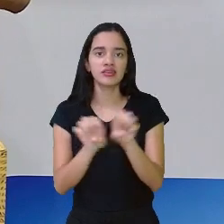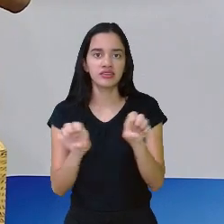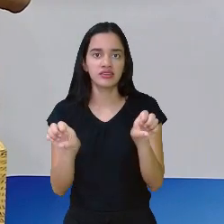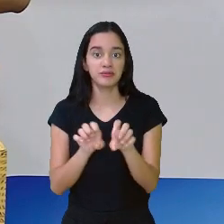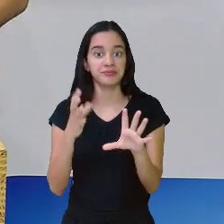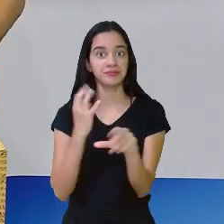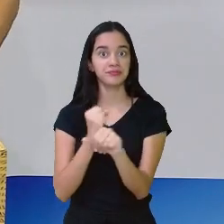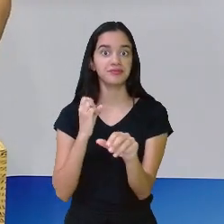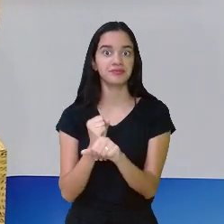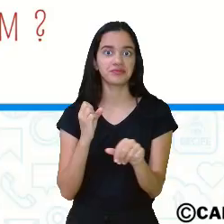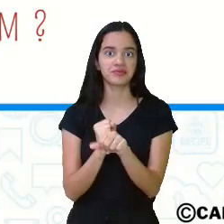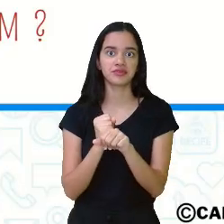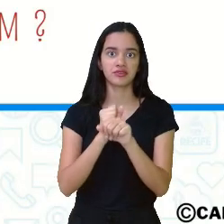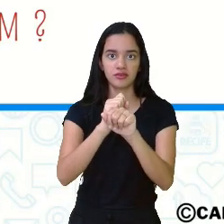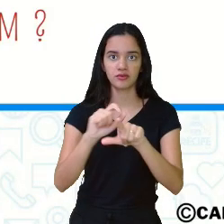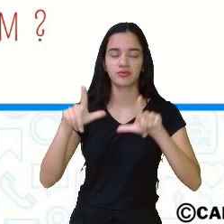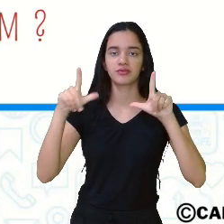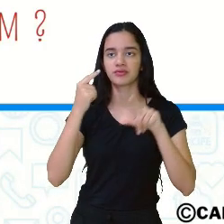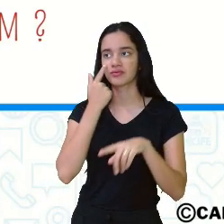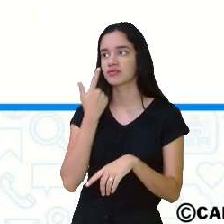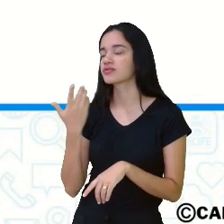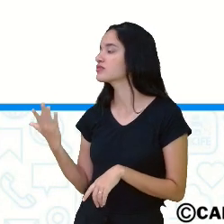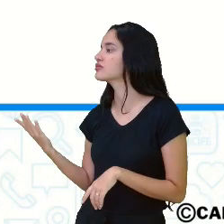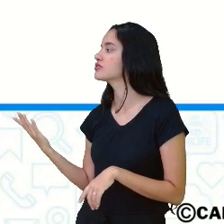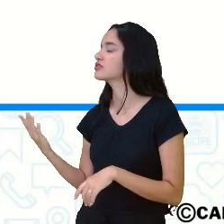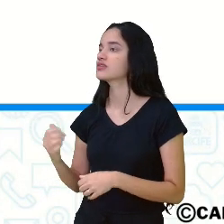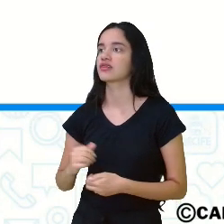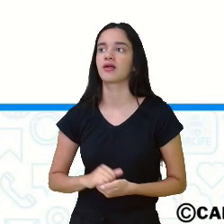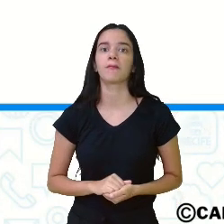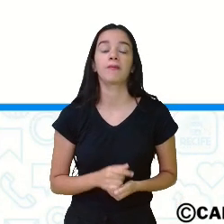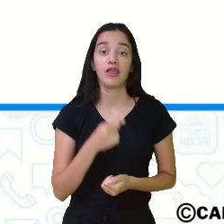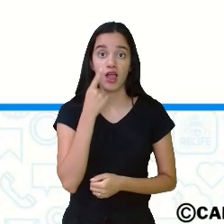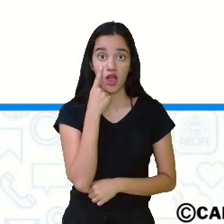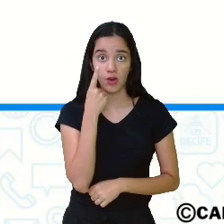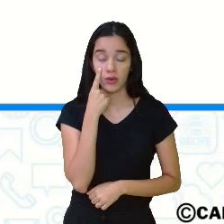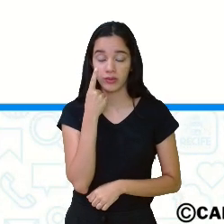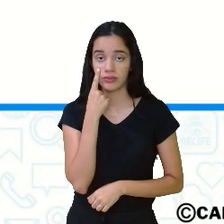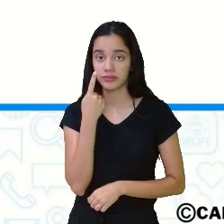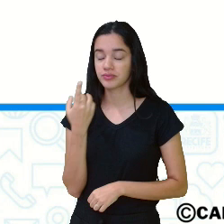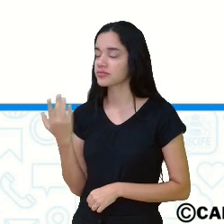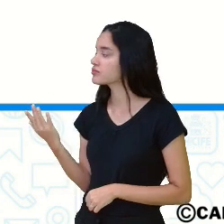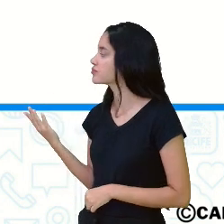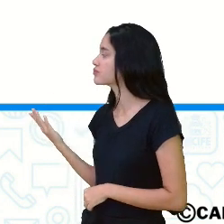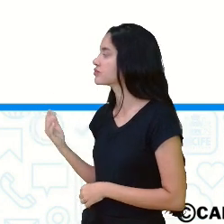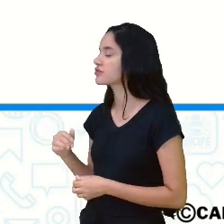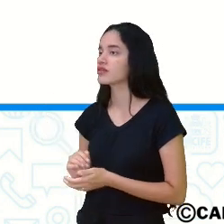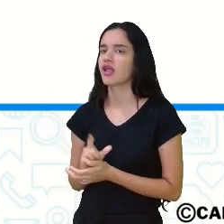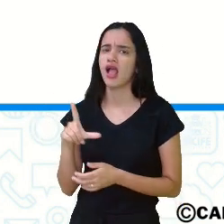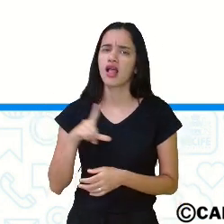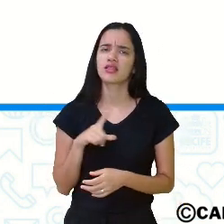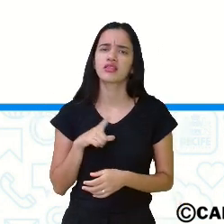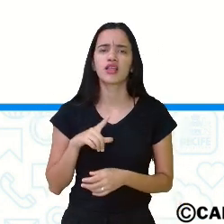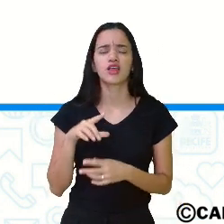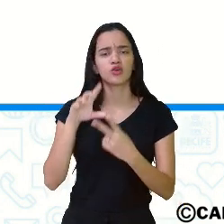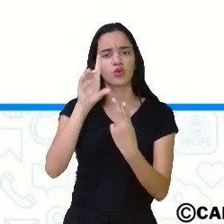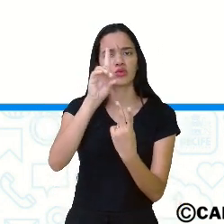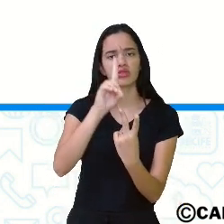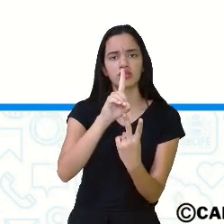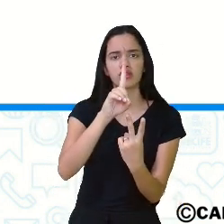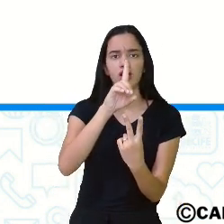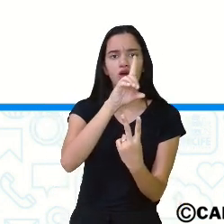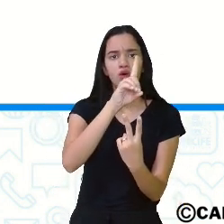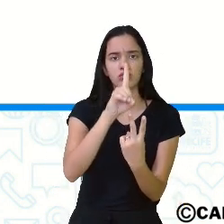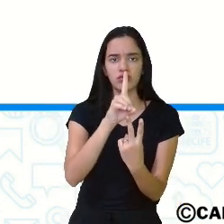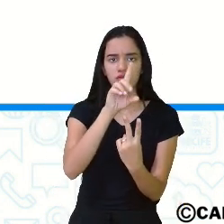continha. Foco na tela. Vamos lá. Olha aí, ó. Eu já coloquei ali o D e o U. O U